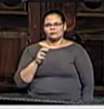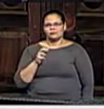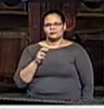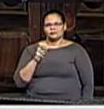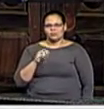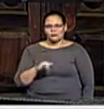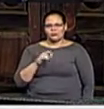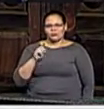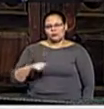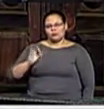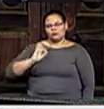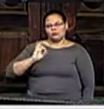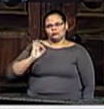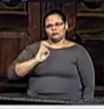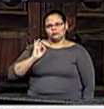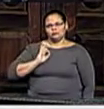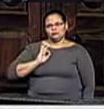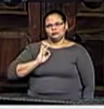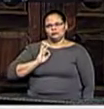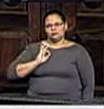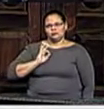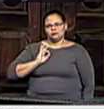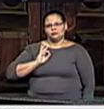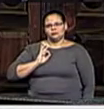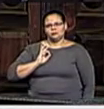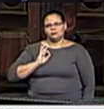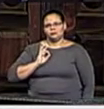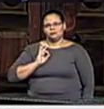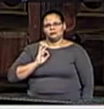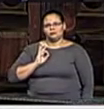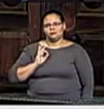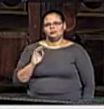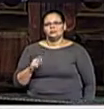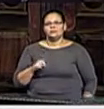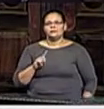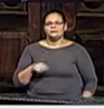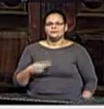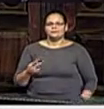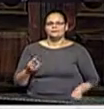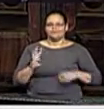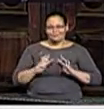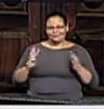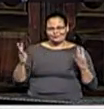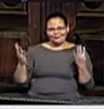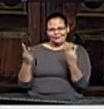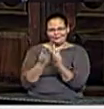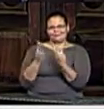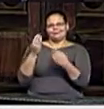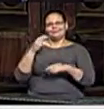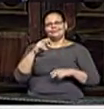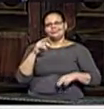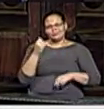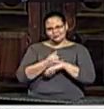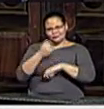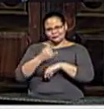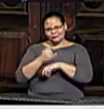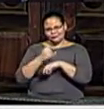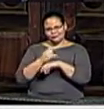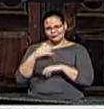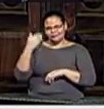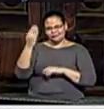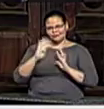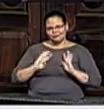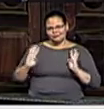cercado de polícia por todos os lados, gradeado por todos os lados,